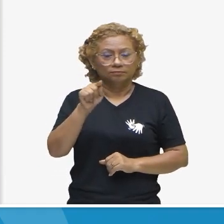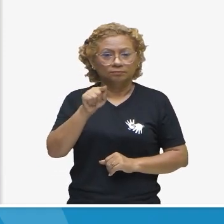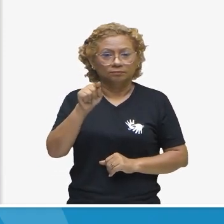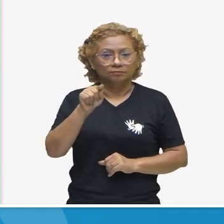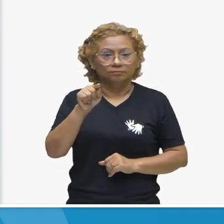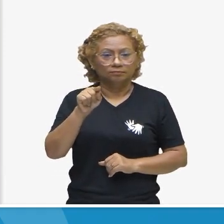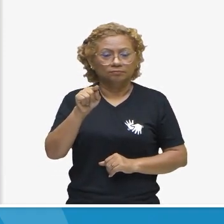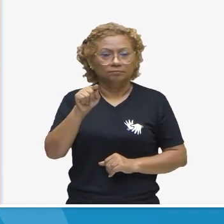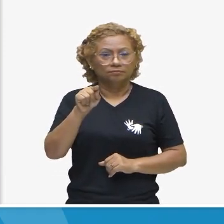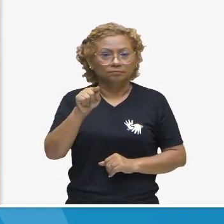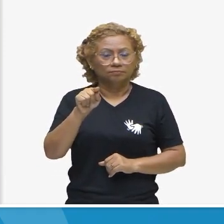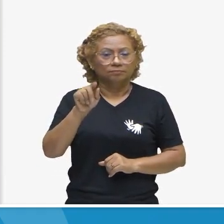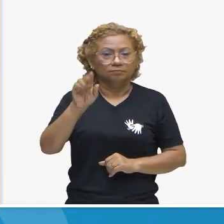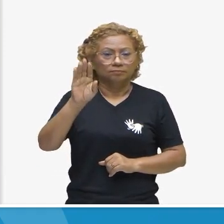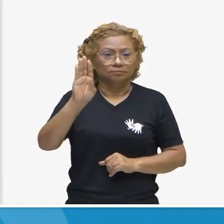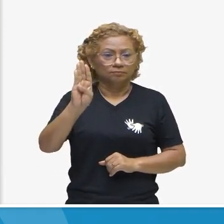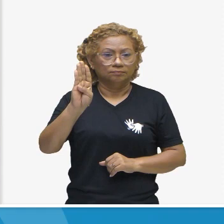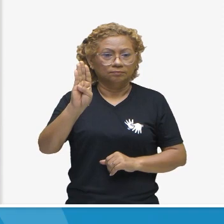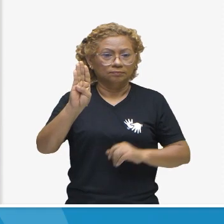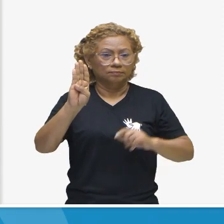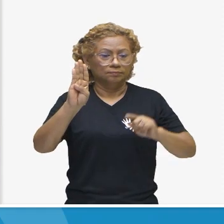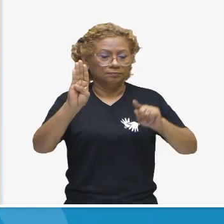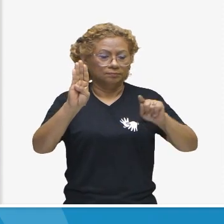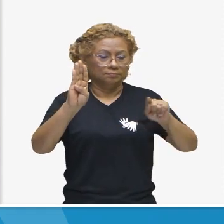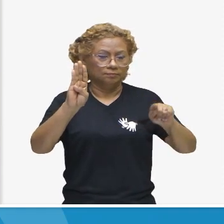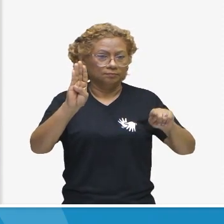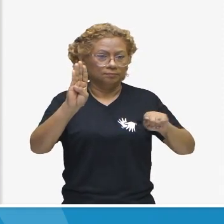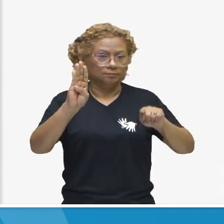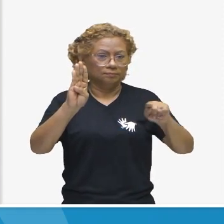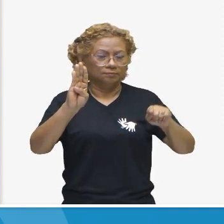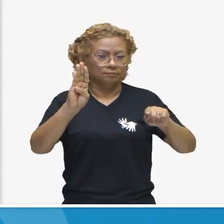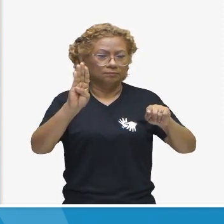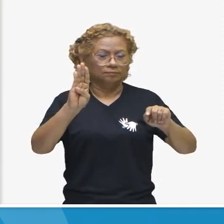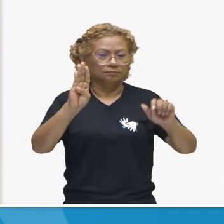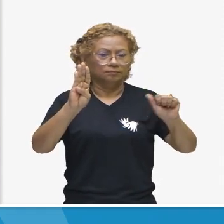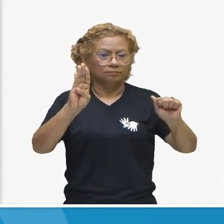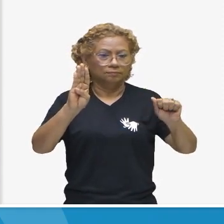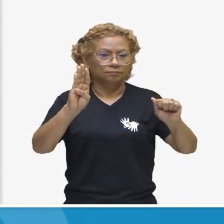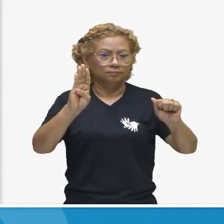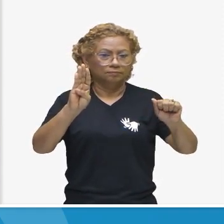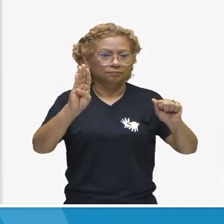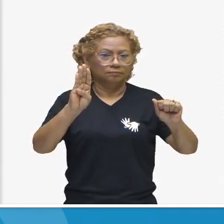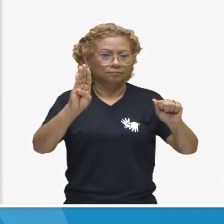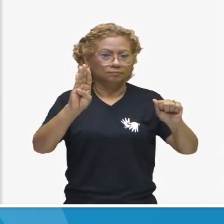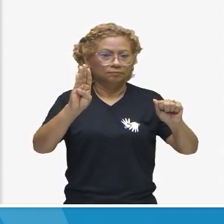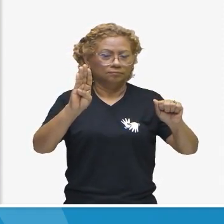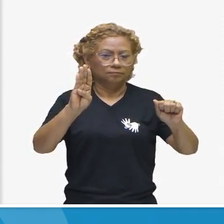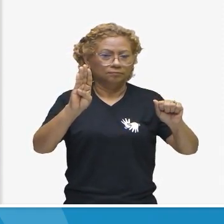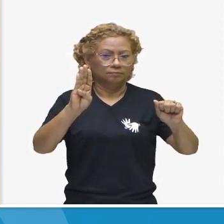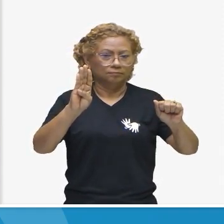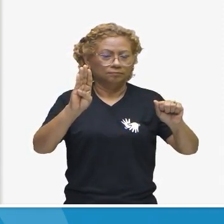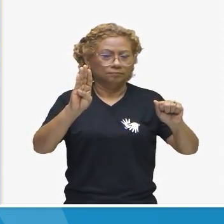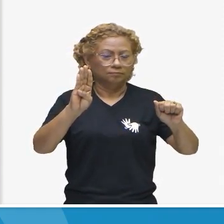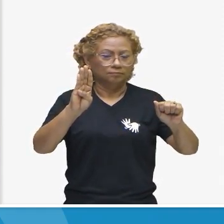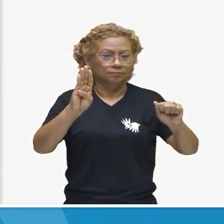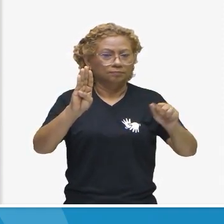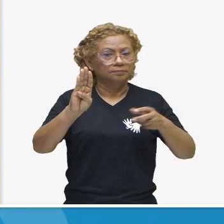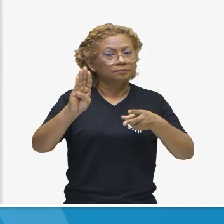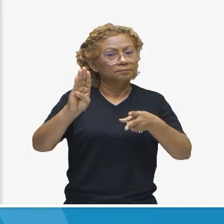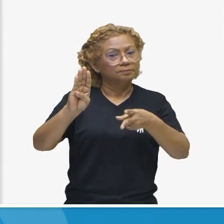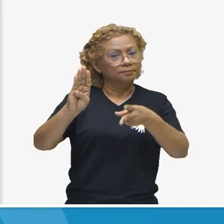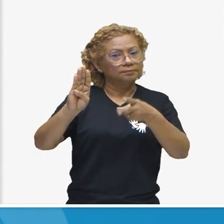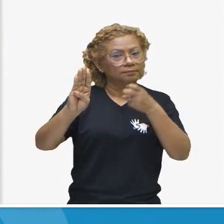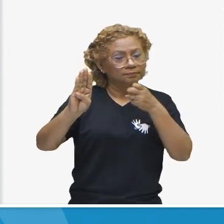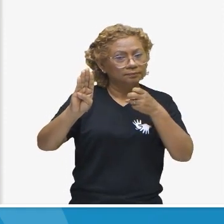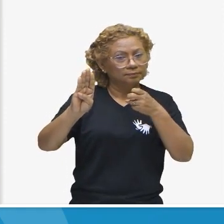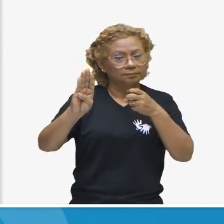Essa outra projeção será um pouco mais alargada para fora. Então veja que aqui nós já tivemos uma